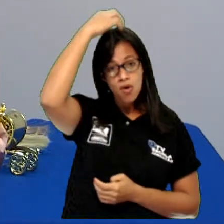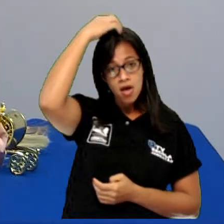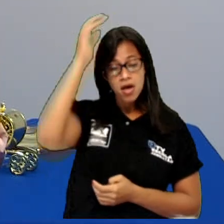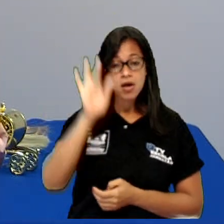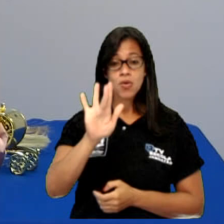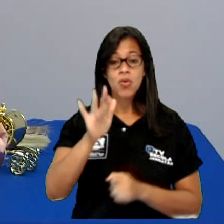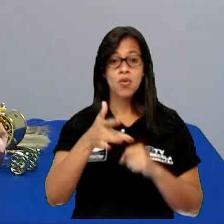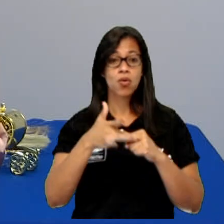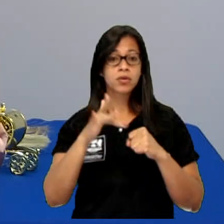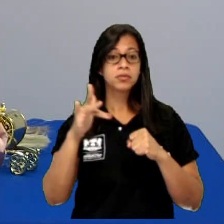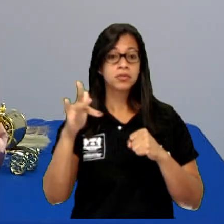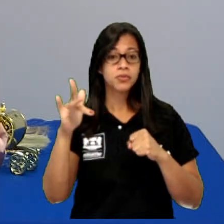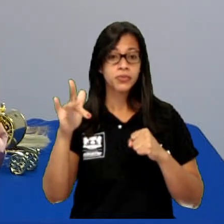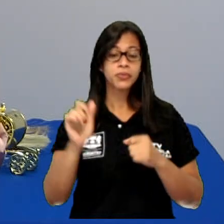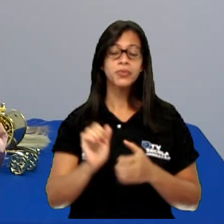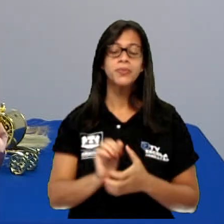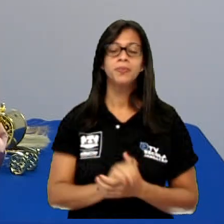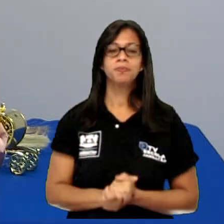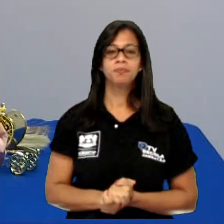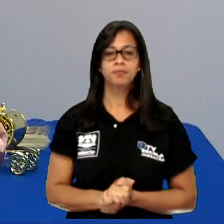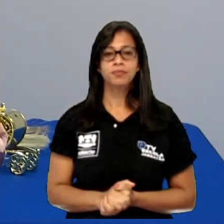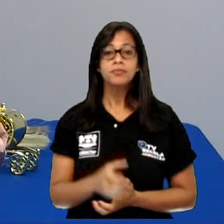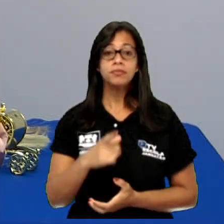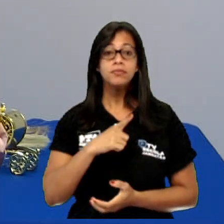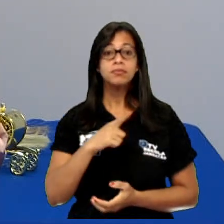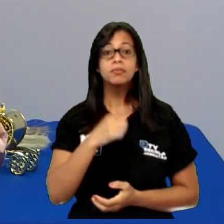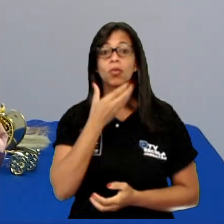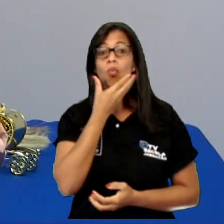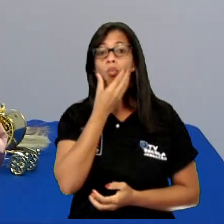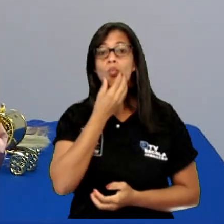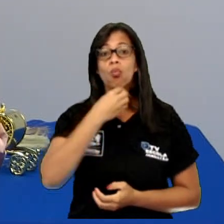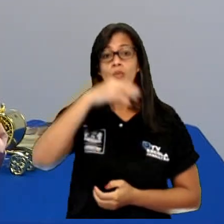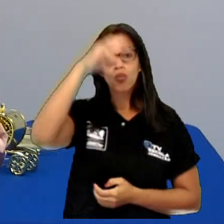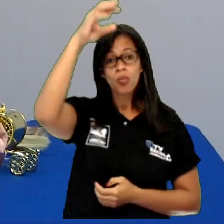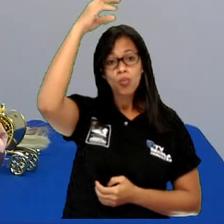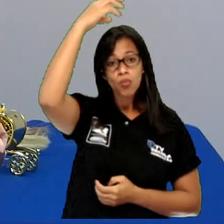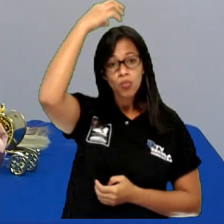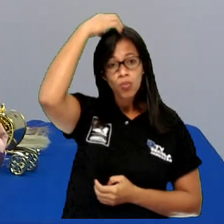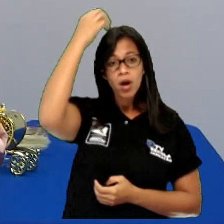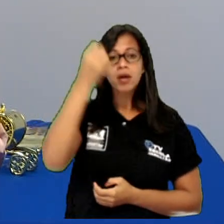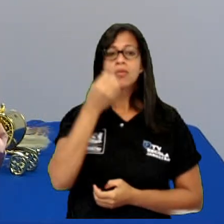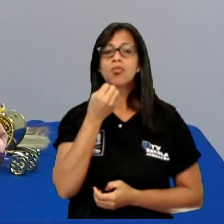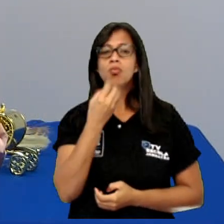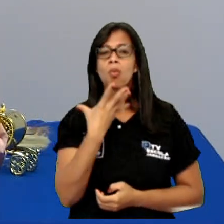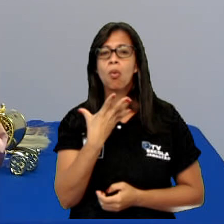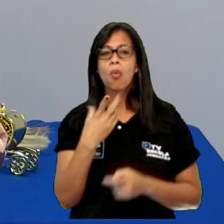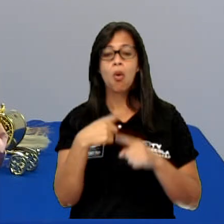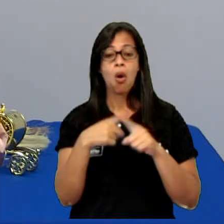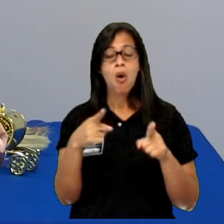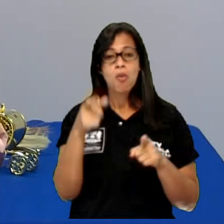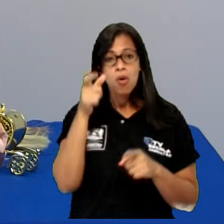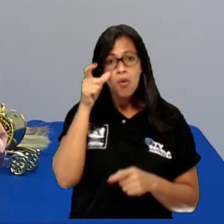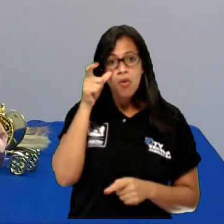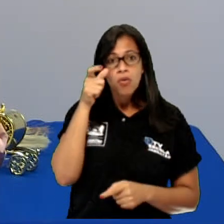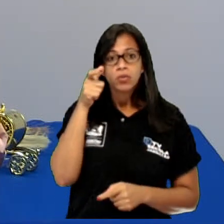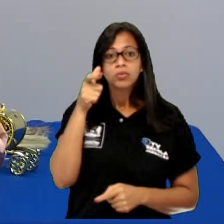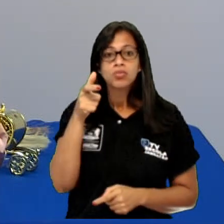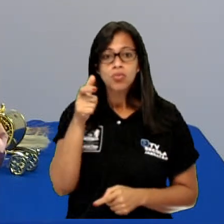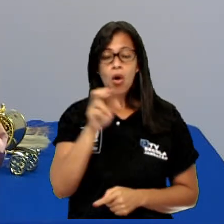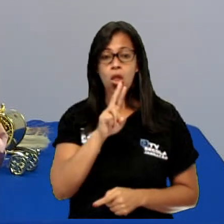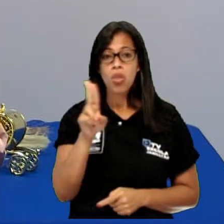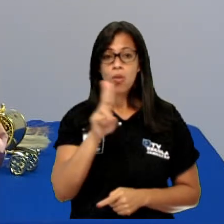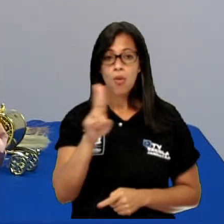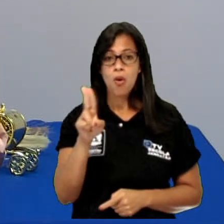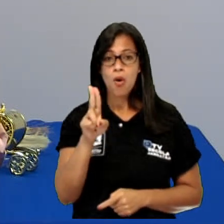Havia um rei muito bondoso, mas muito ganancioso. Esse rei se chamava Rei